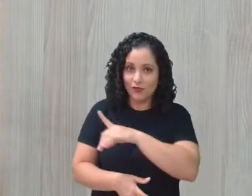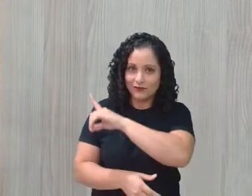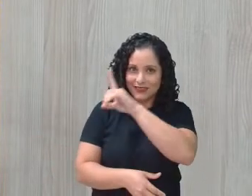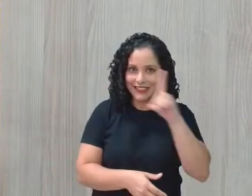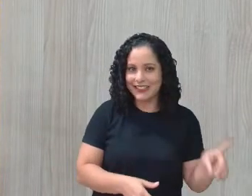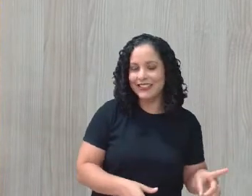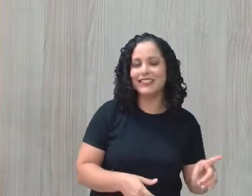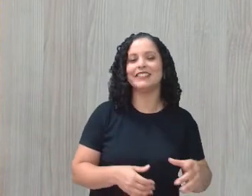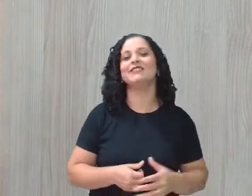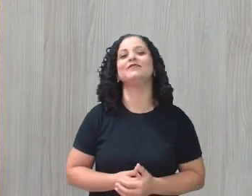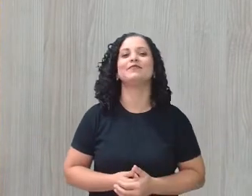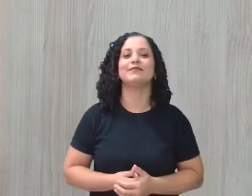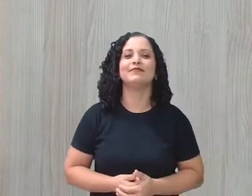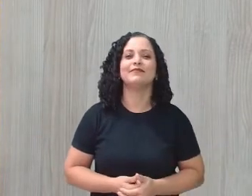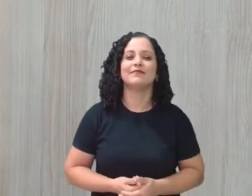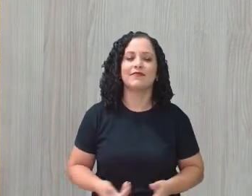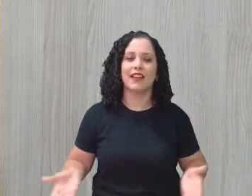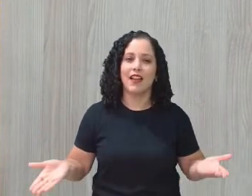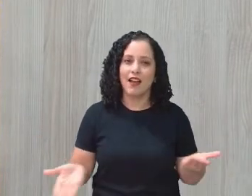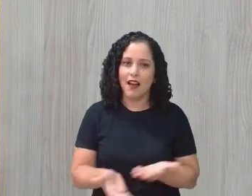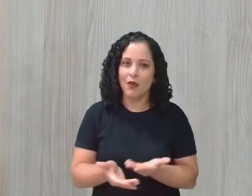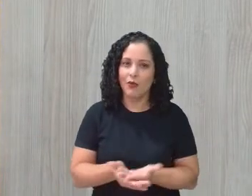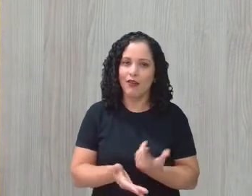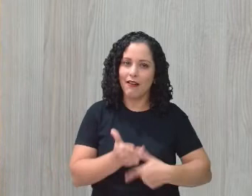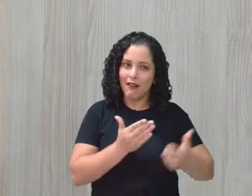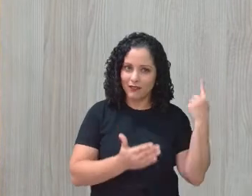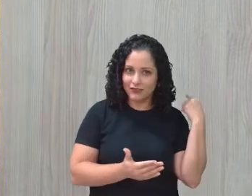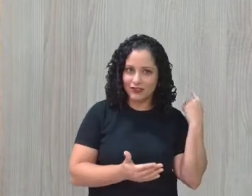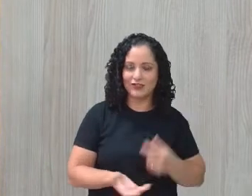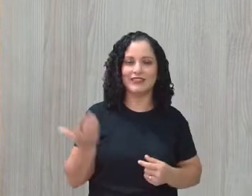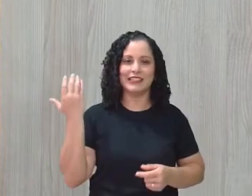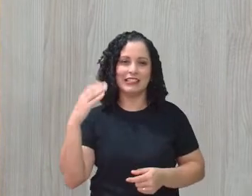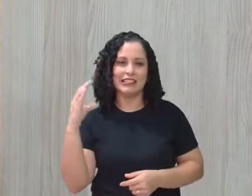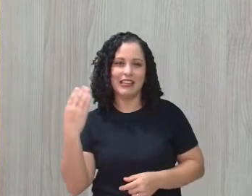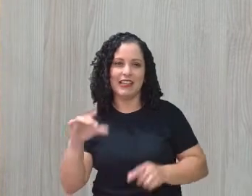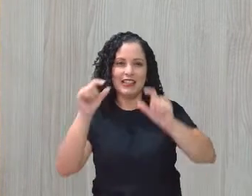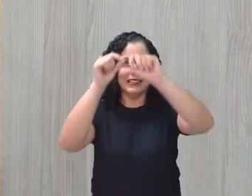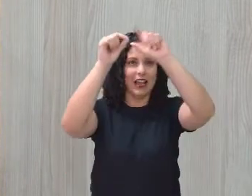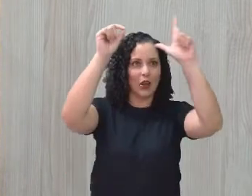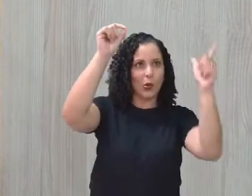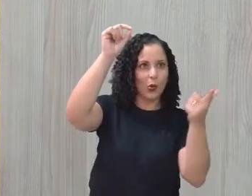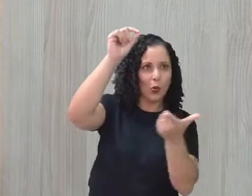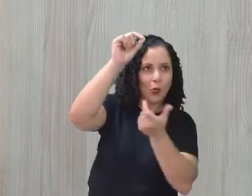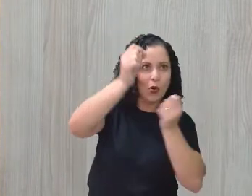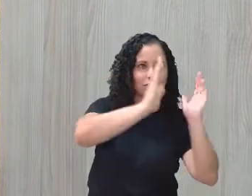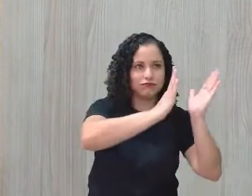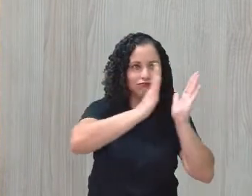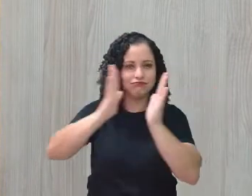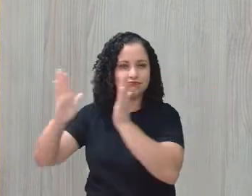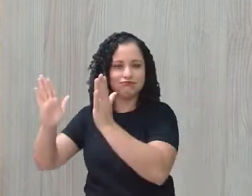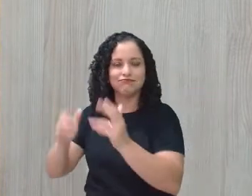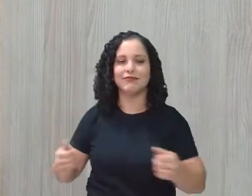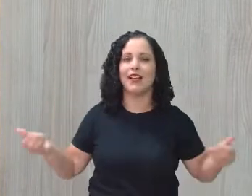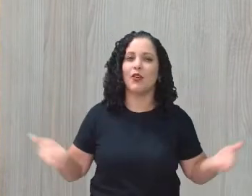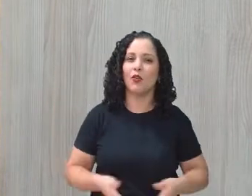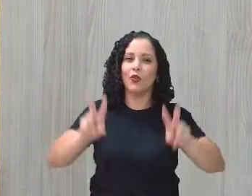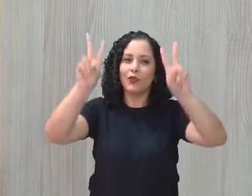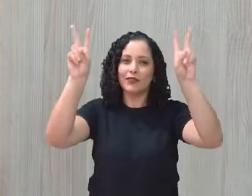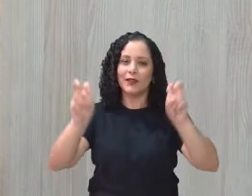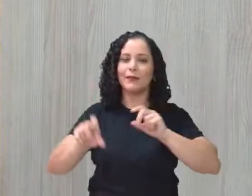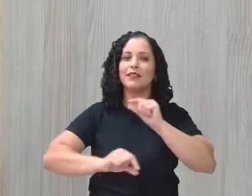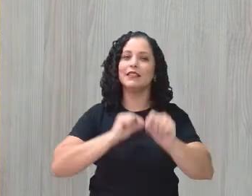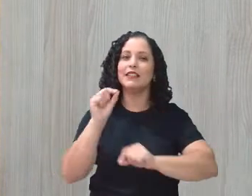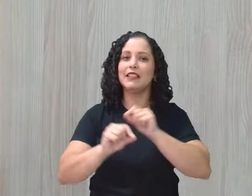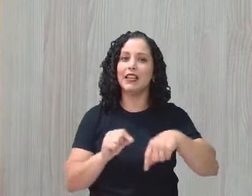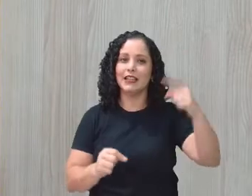de ciências, aula maravilhosa, movimentos da Lua. Agora vamos falar um pouco do que, professora, do iluminismo,